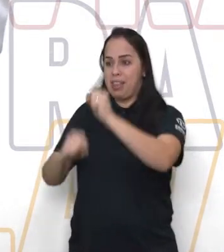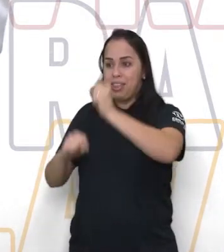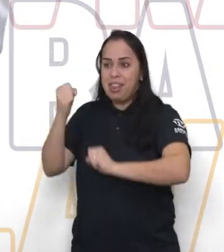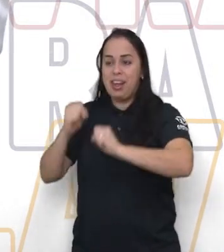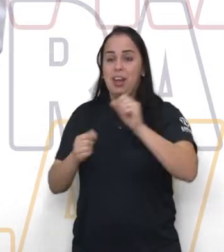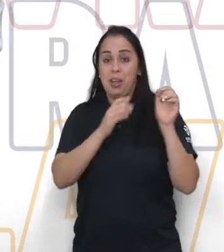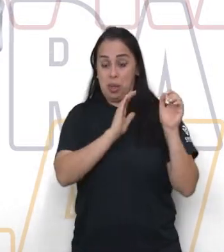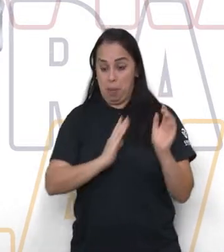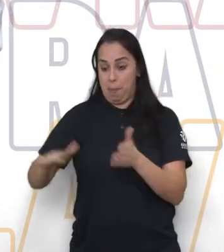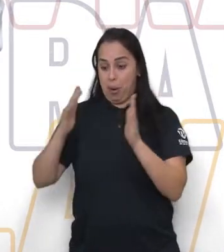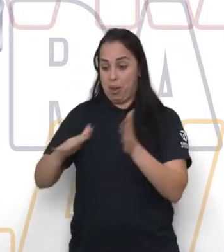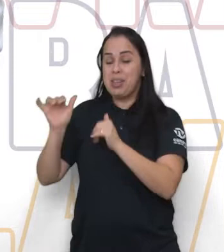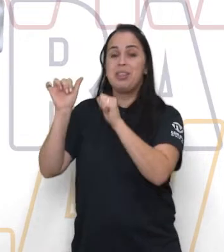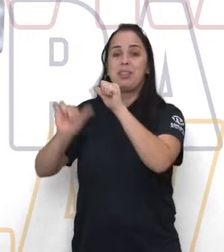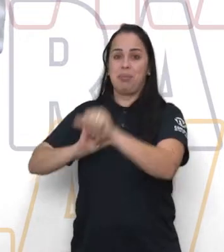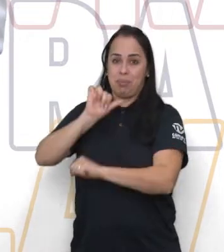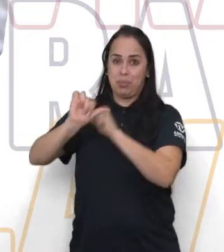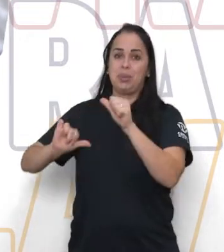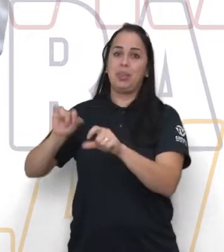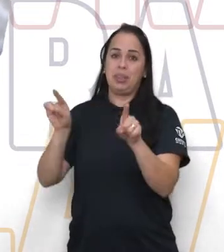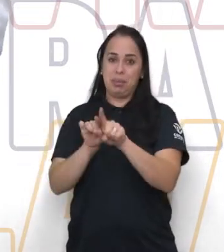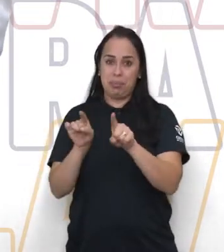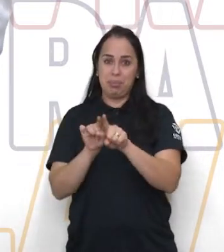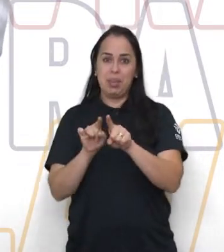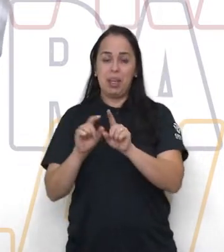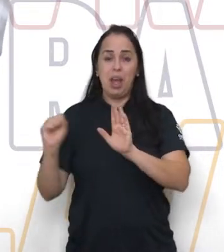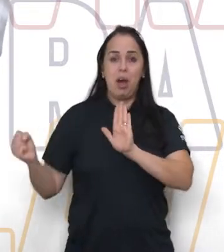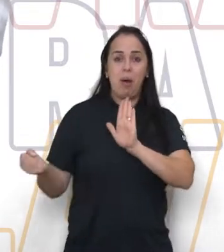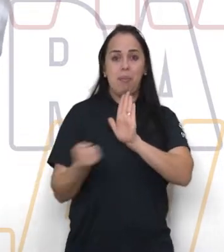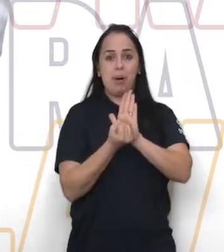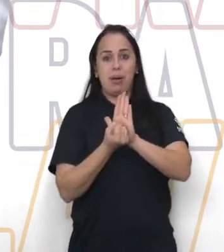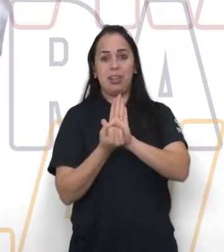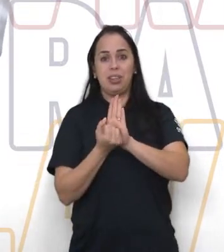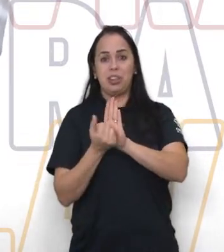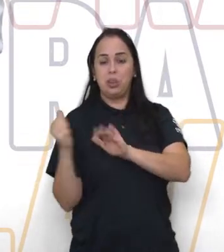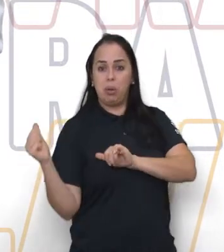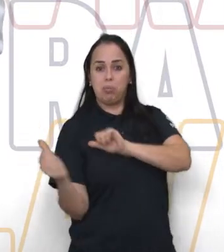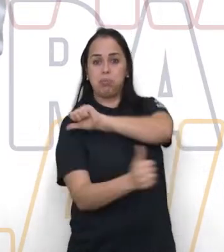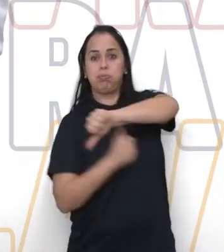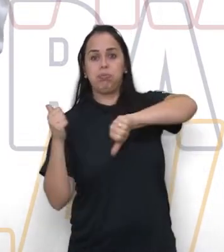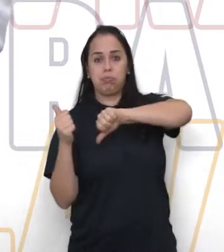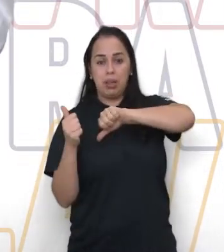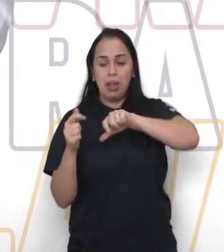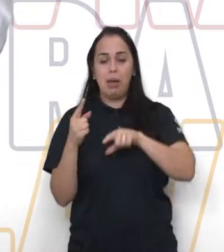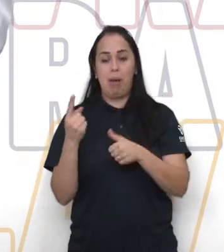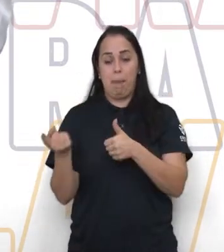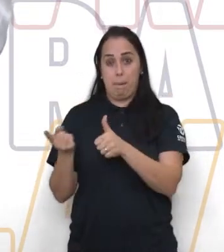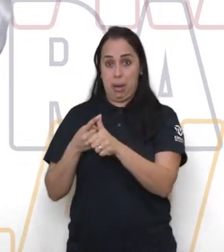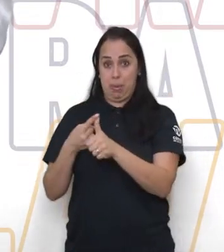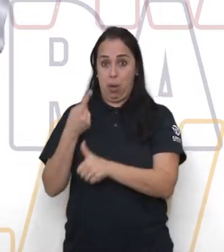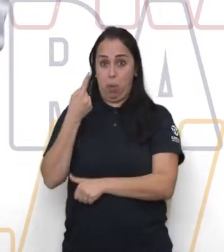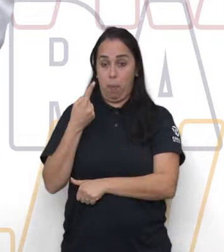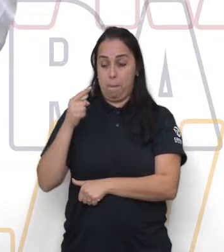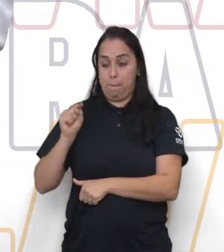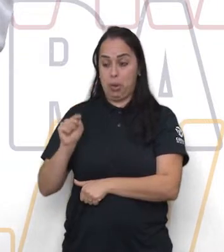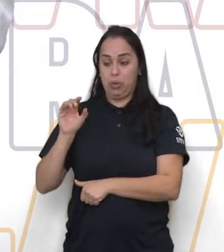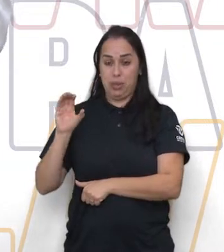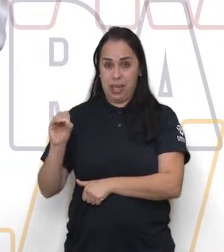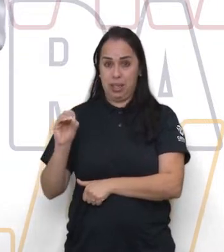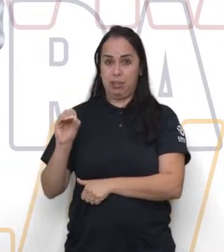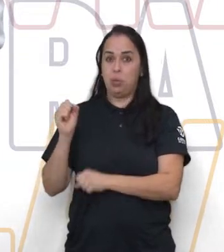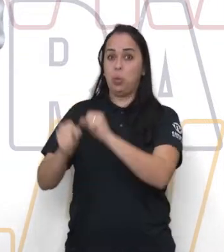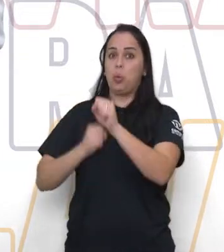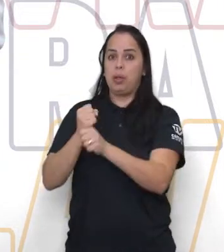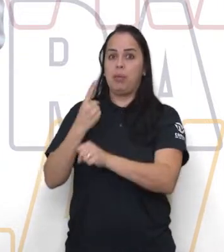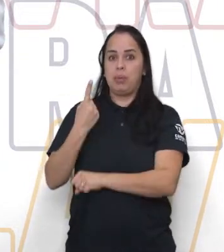mudanças que ocorrem na sociedade são marcadas por transformações industriais a primeira 1.0